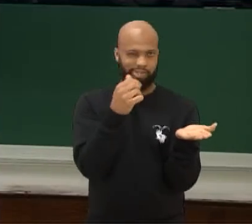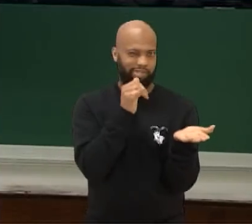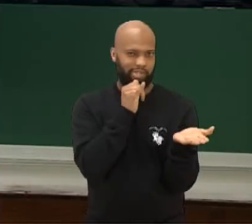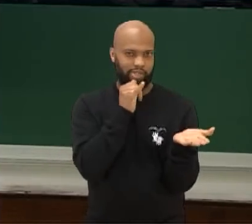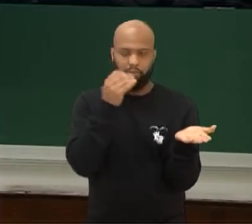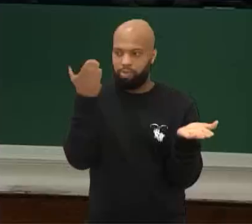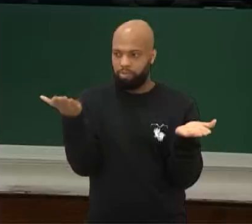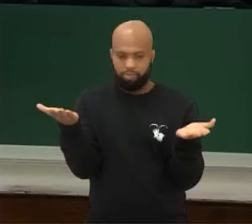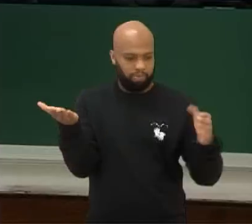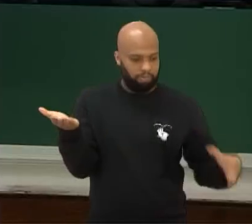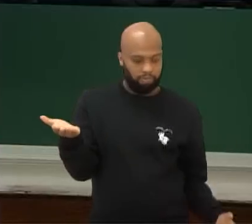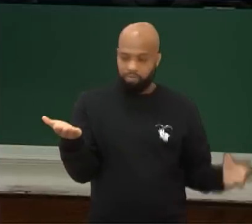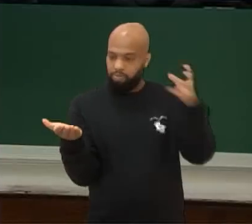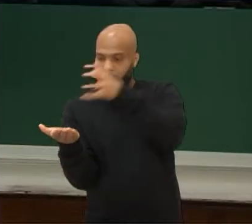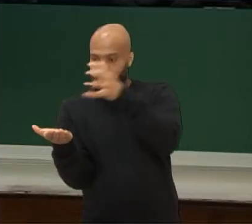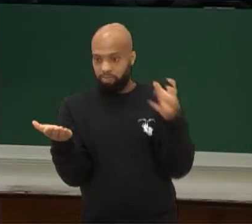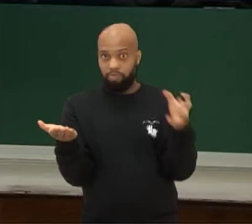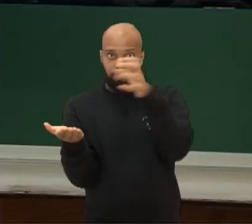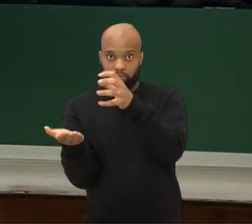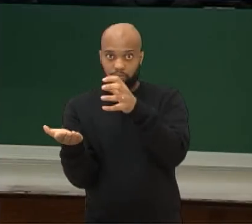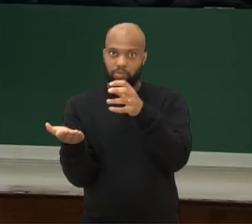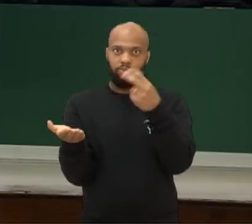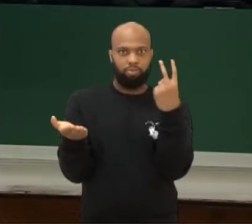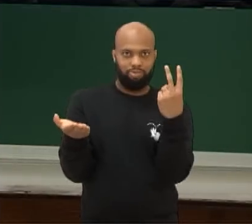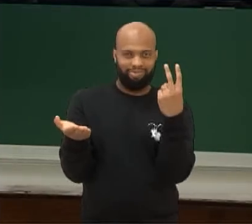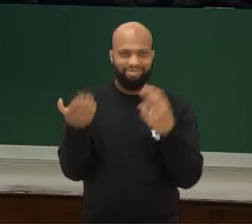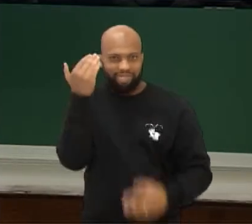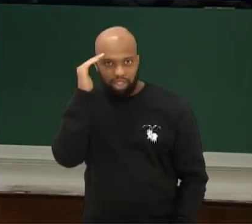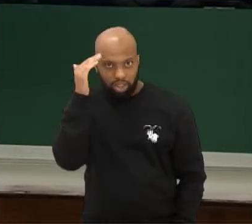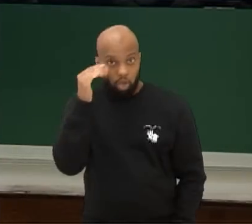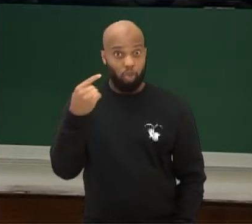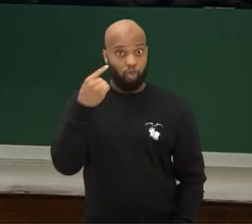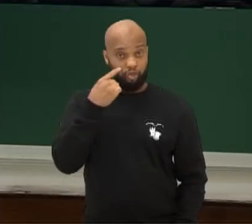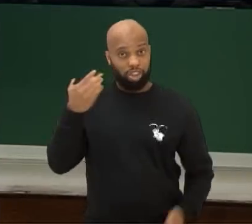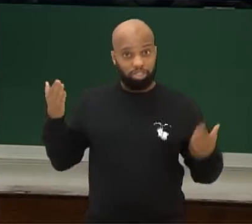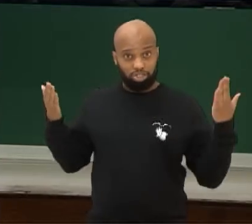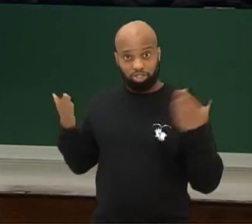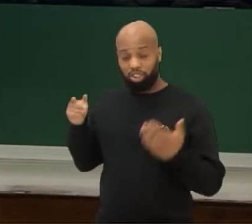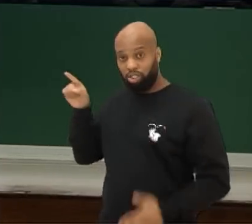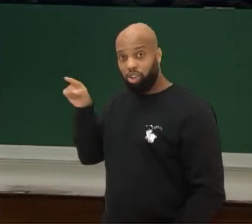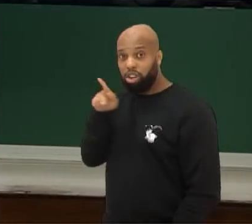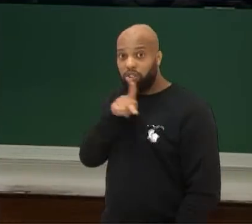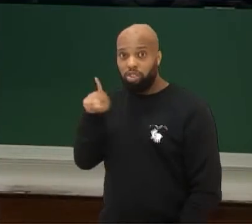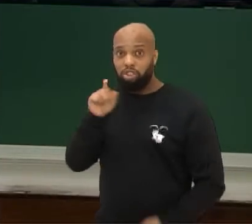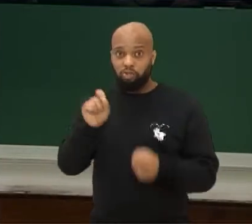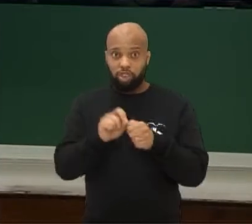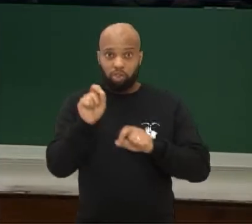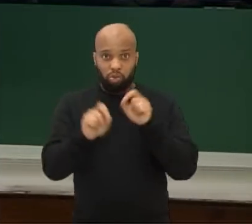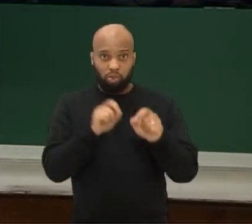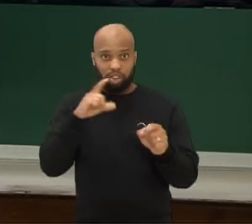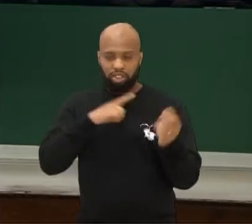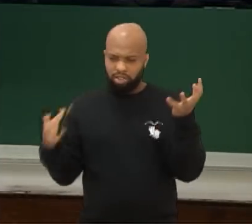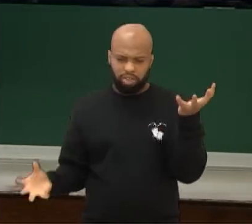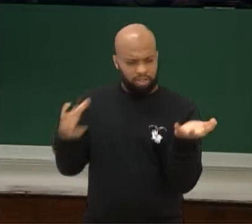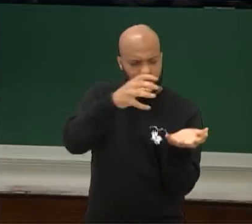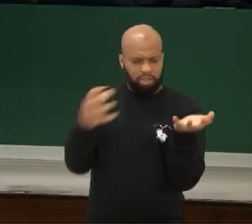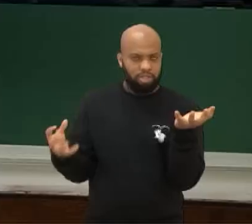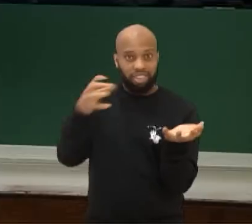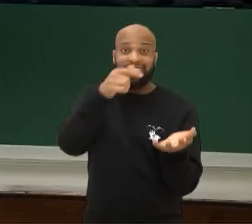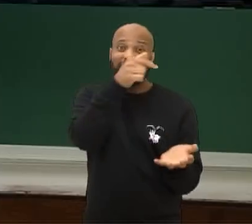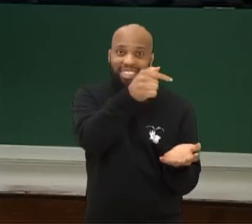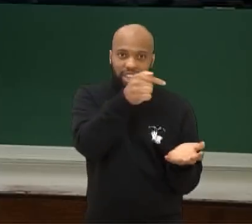aqui, a professora adicionou 7 para os 2 membros para manter